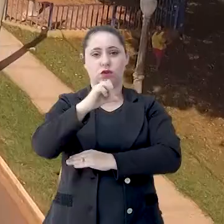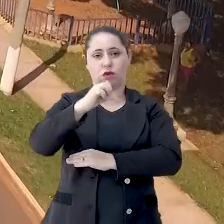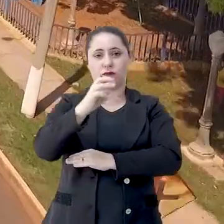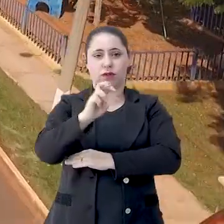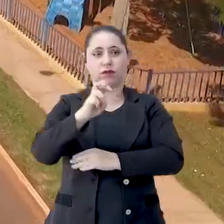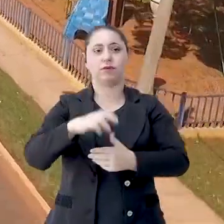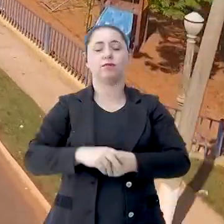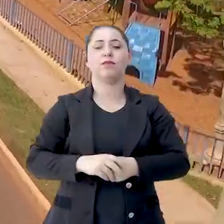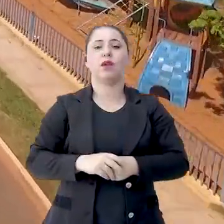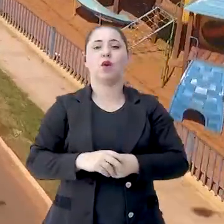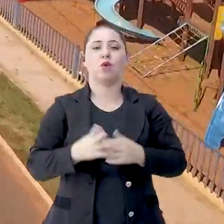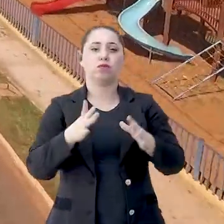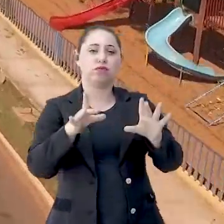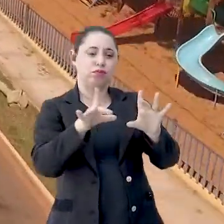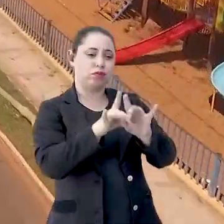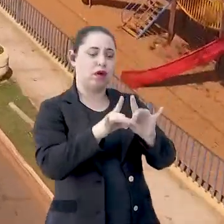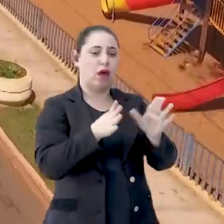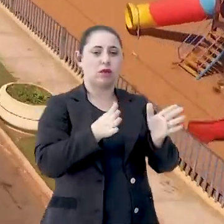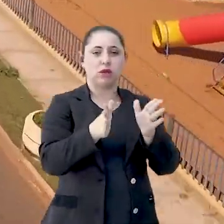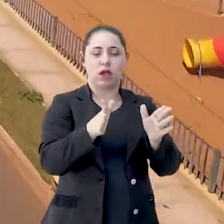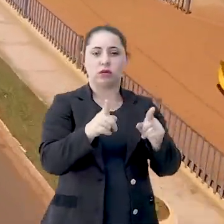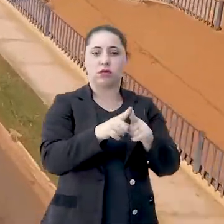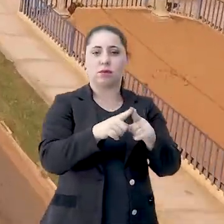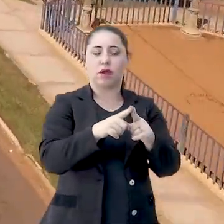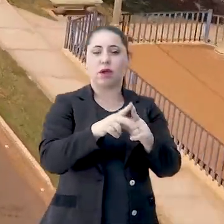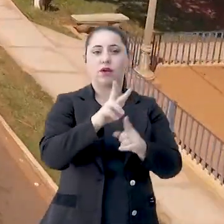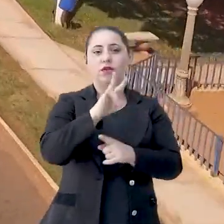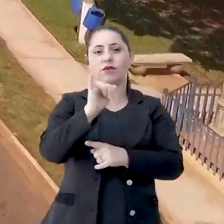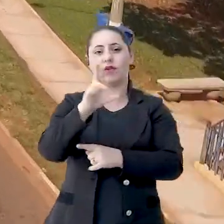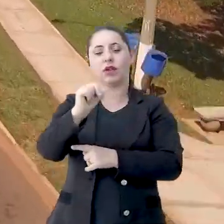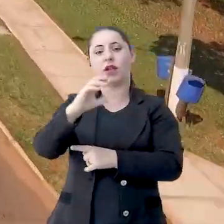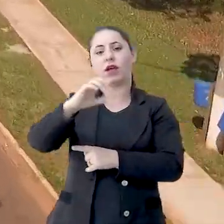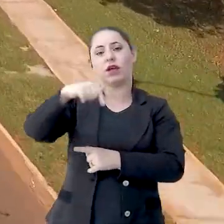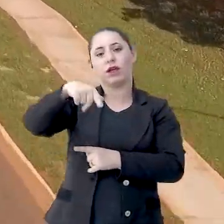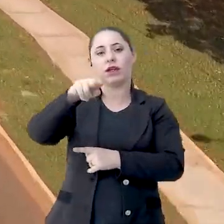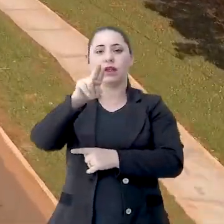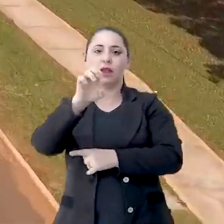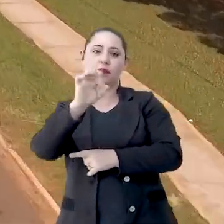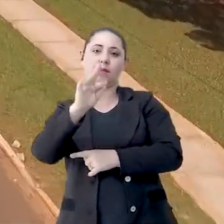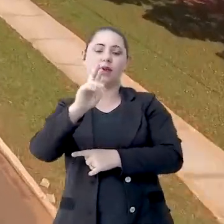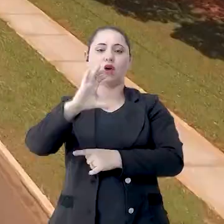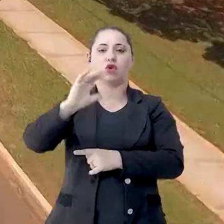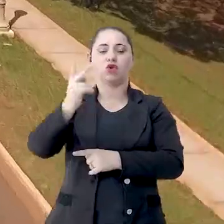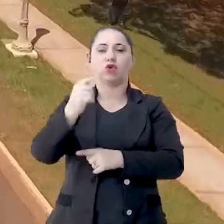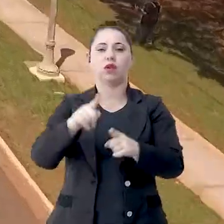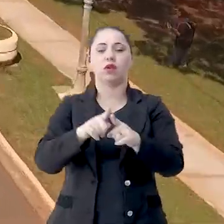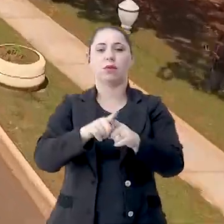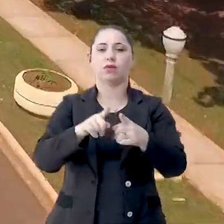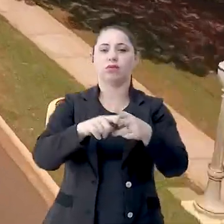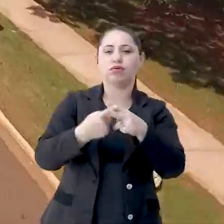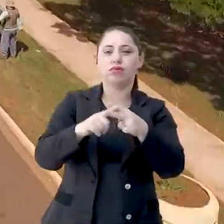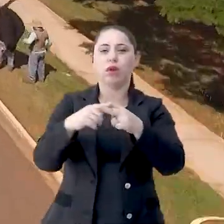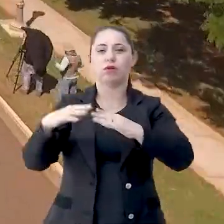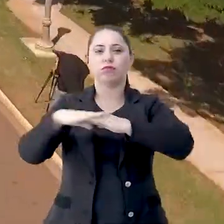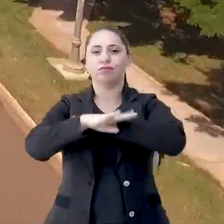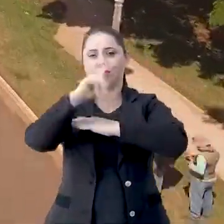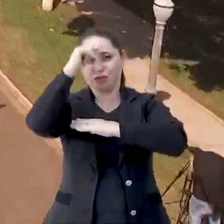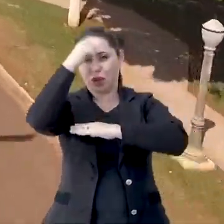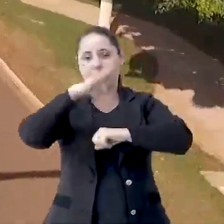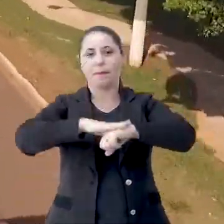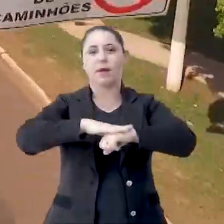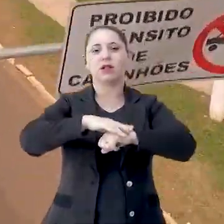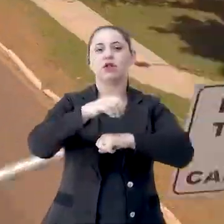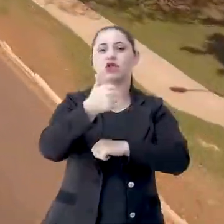pavimentação asfáltica e drenagem na MS 395 e interseção de acesso à Vila Quebracho e